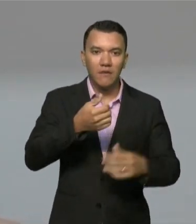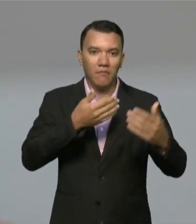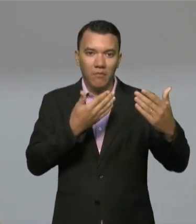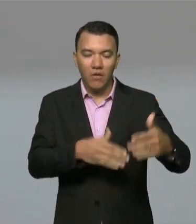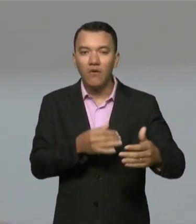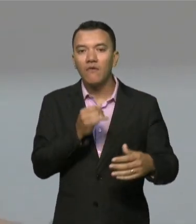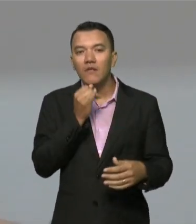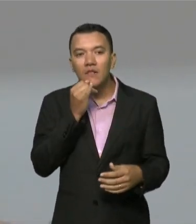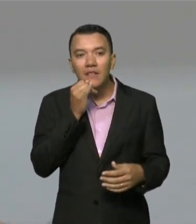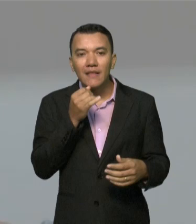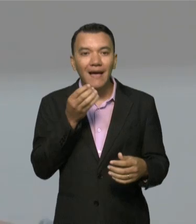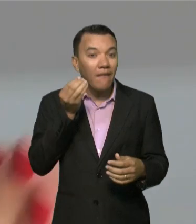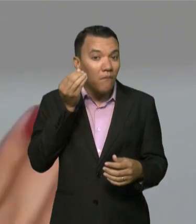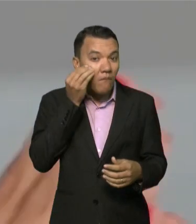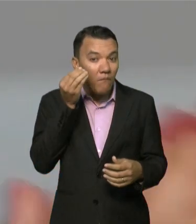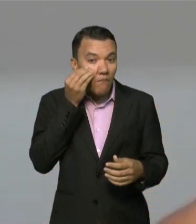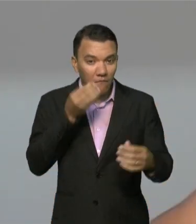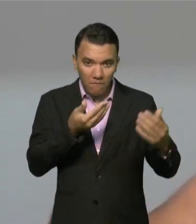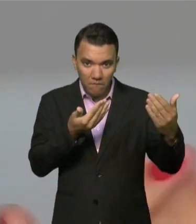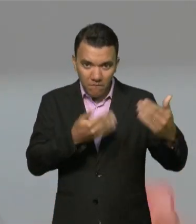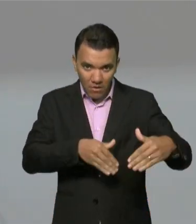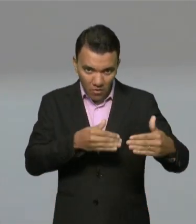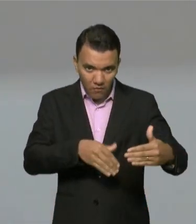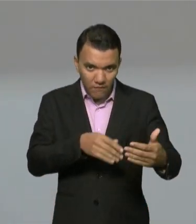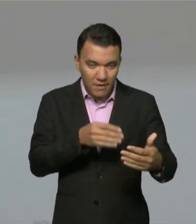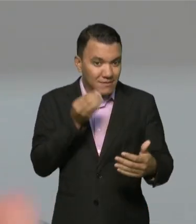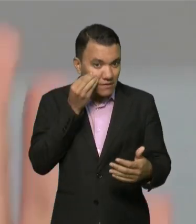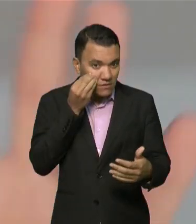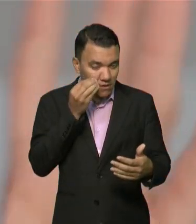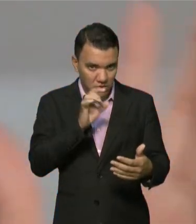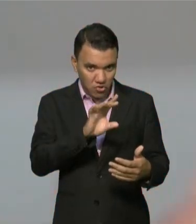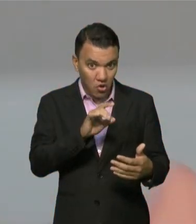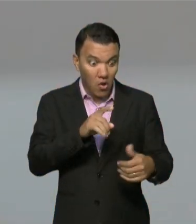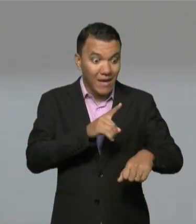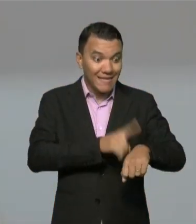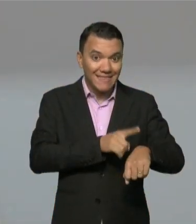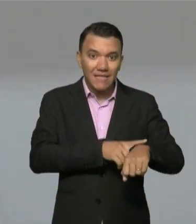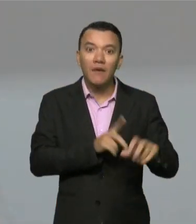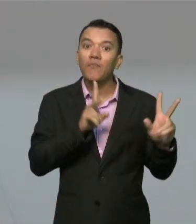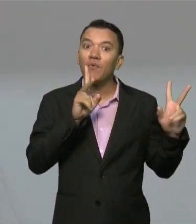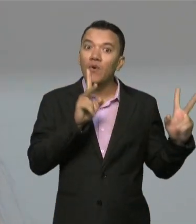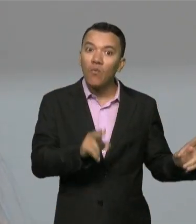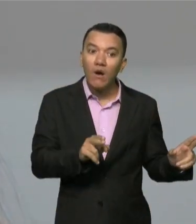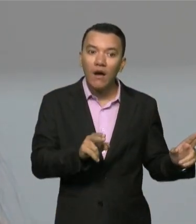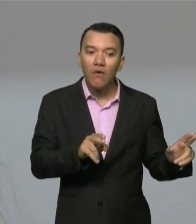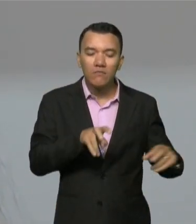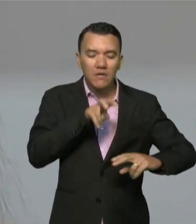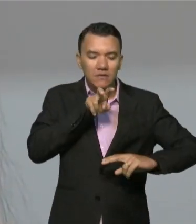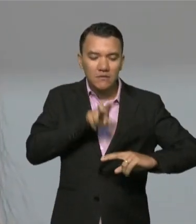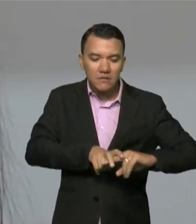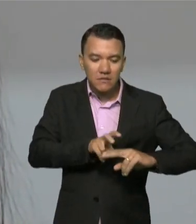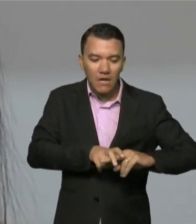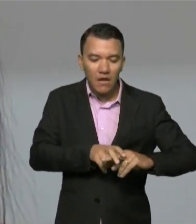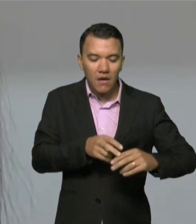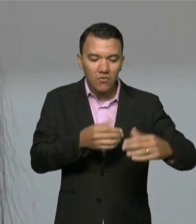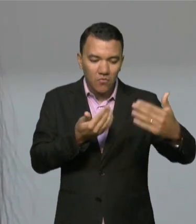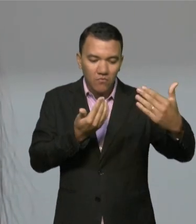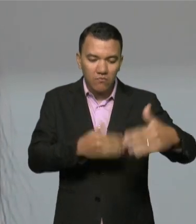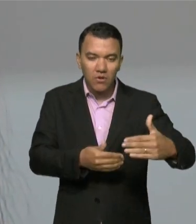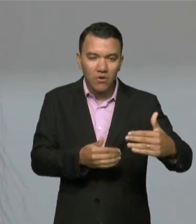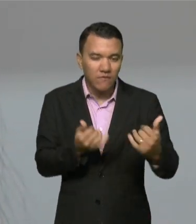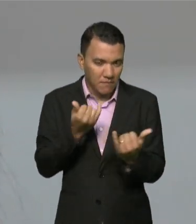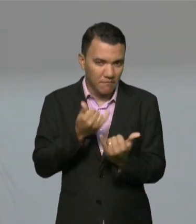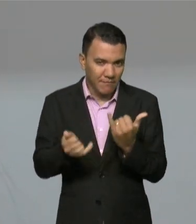para que você possa fazer no mesmo tempo e buscar um cenário mais próximo de como você vai encontrar no dia da